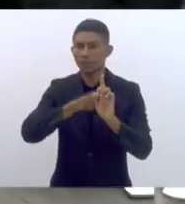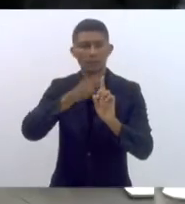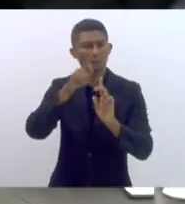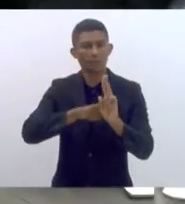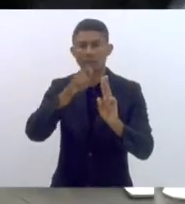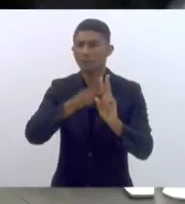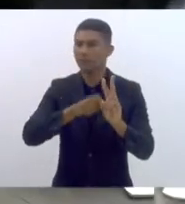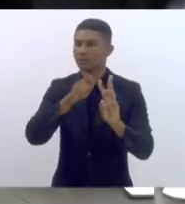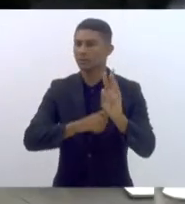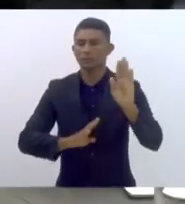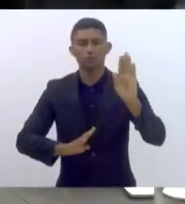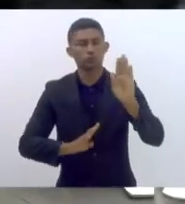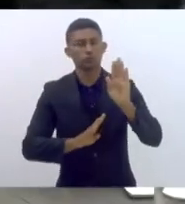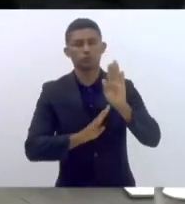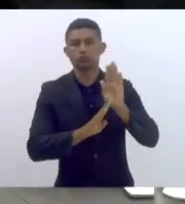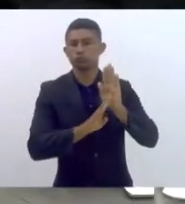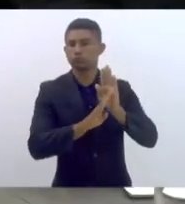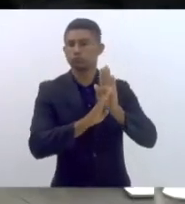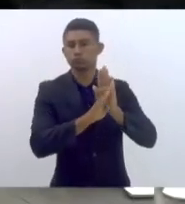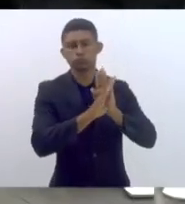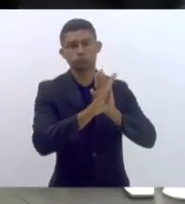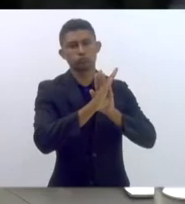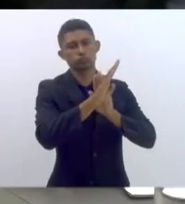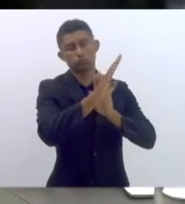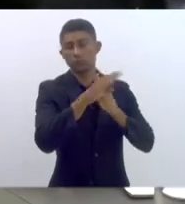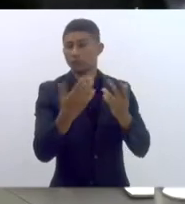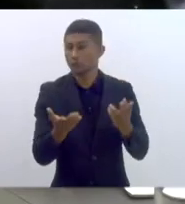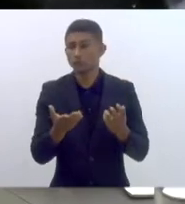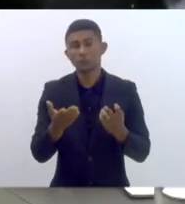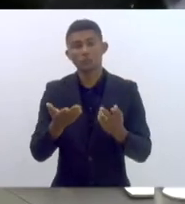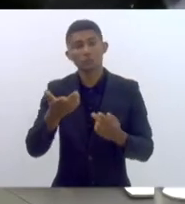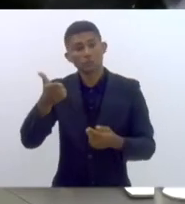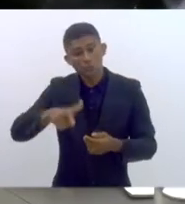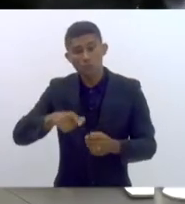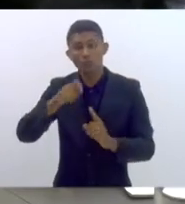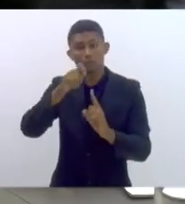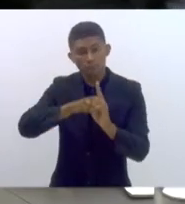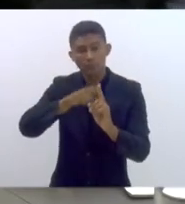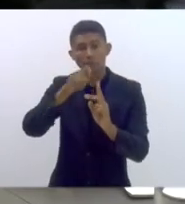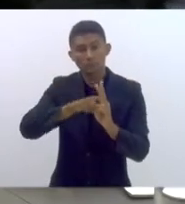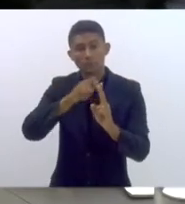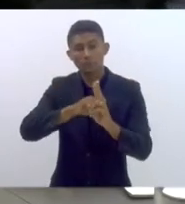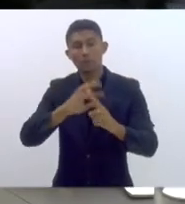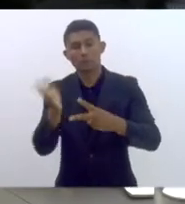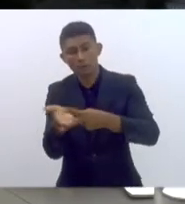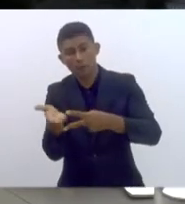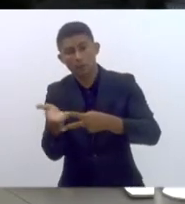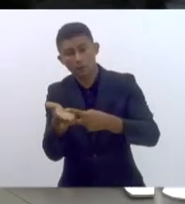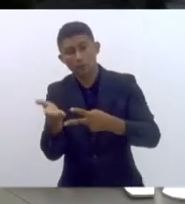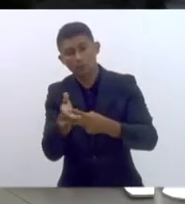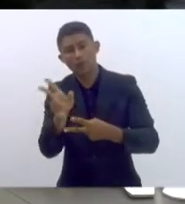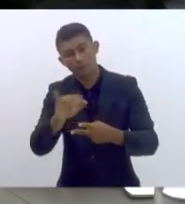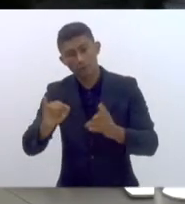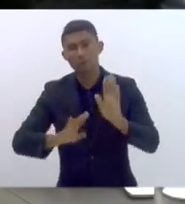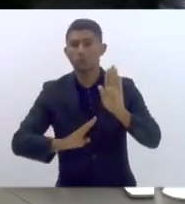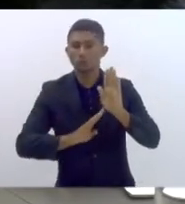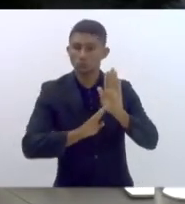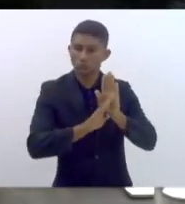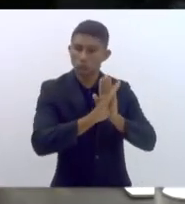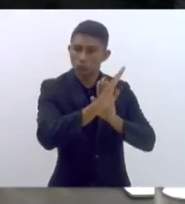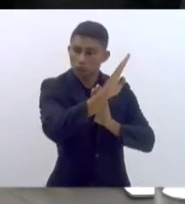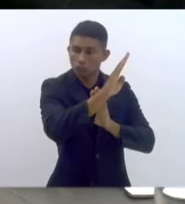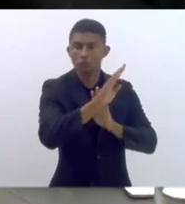engordando, e aí a prestação, então, todo mês a prestação é recalculada. Então, a prestação desse contrato ela vai aumentando também